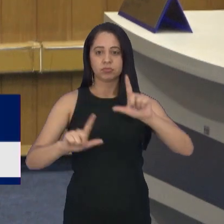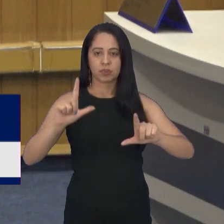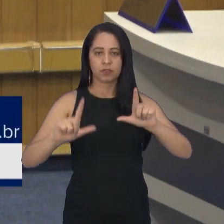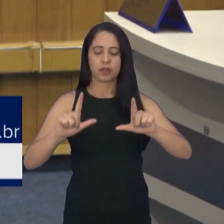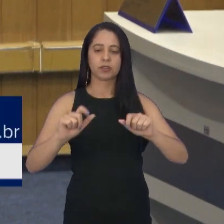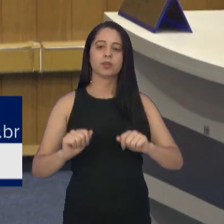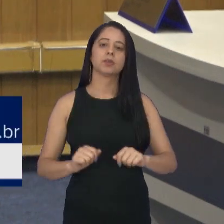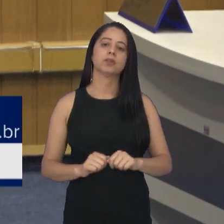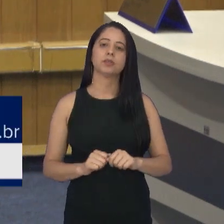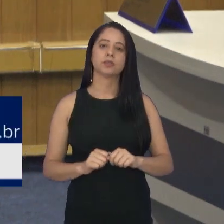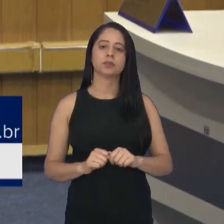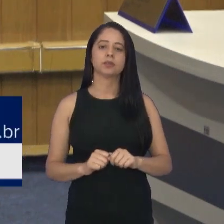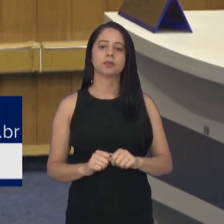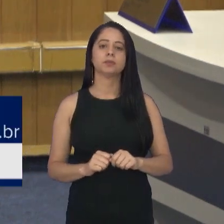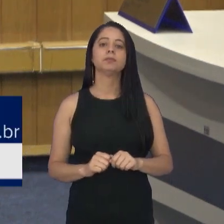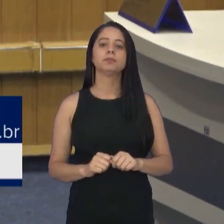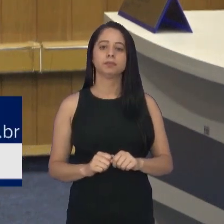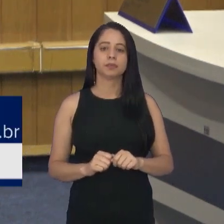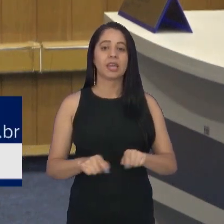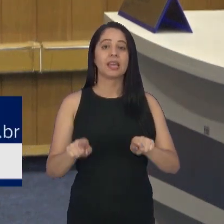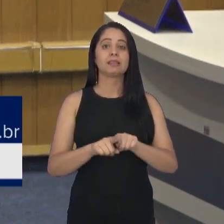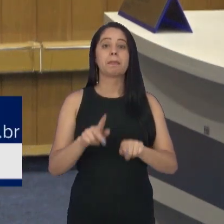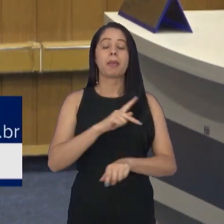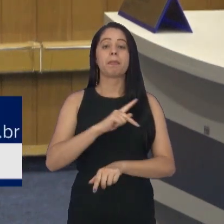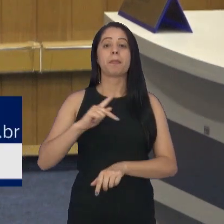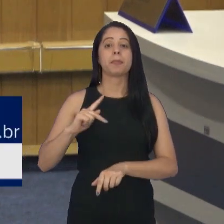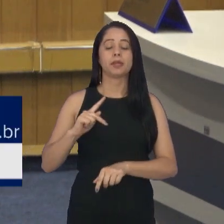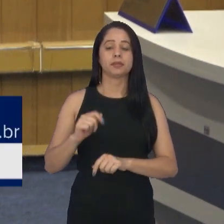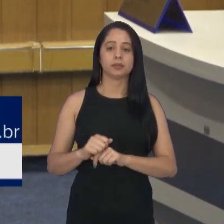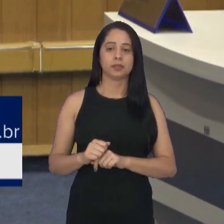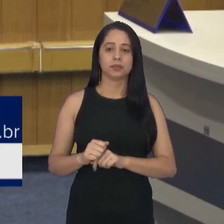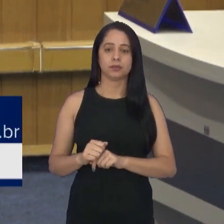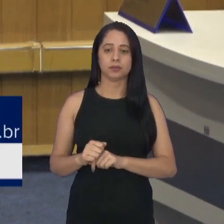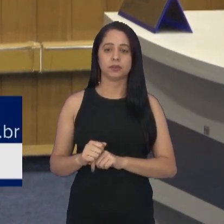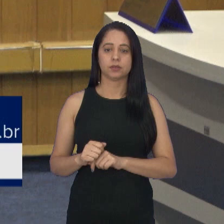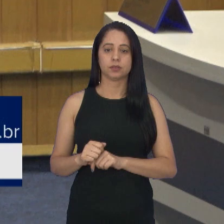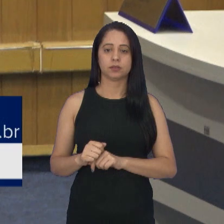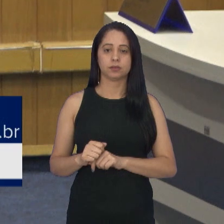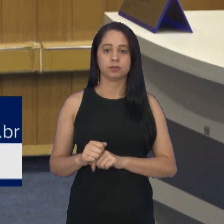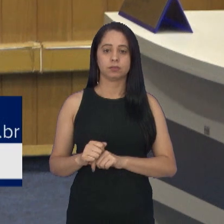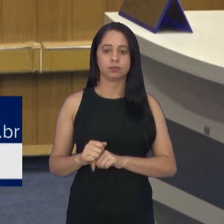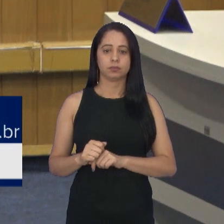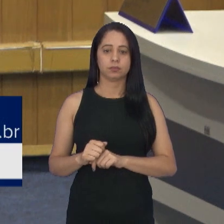Facebook. Senhor presidente,